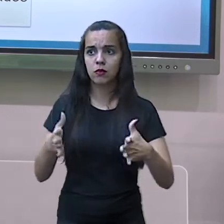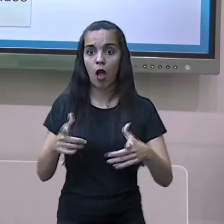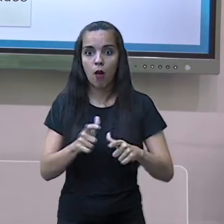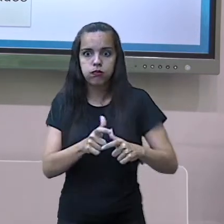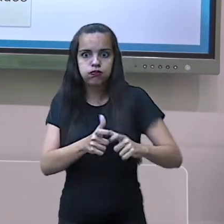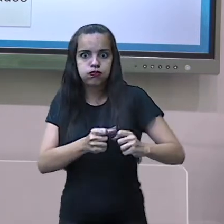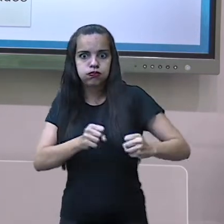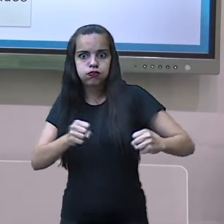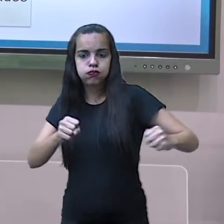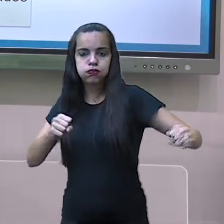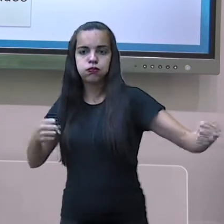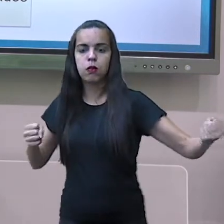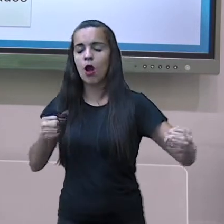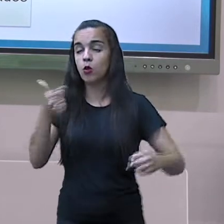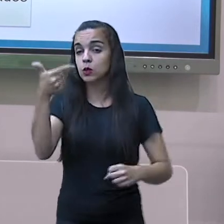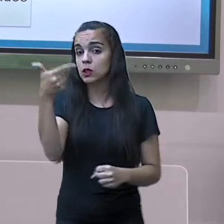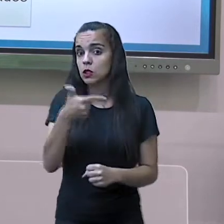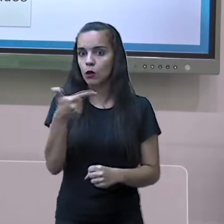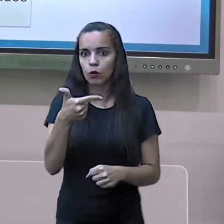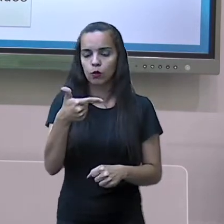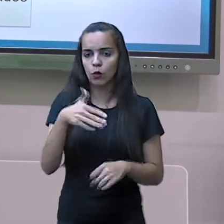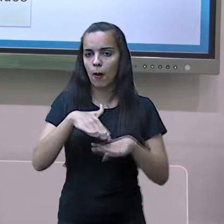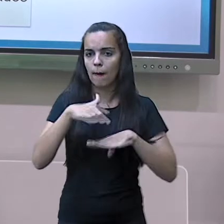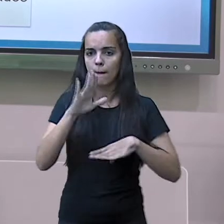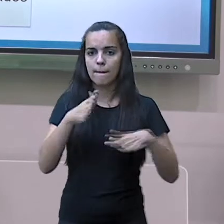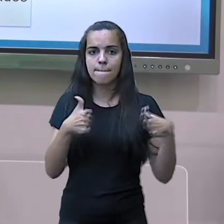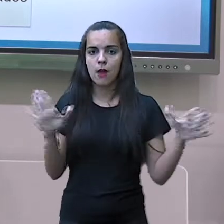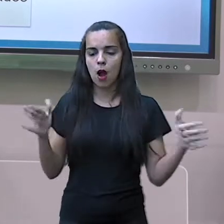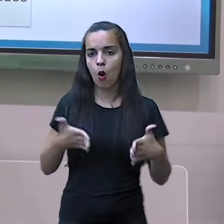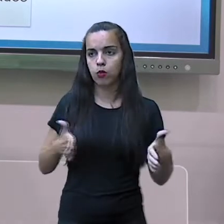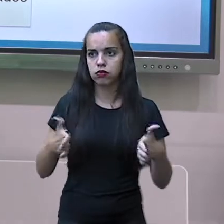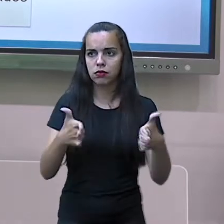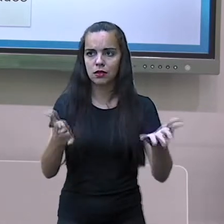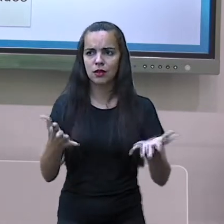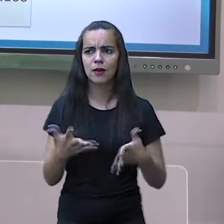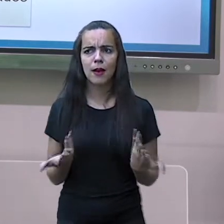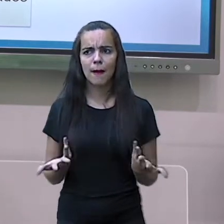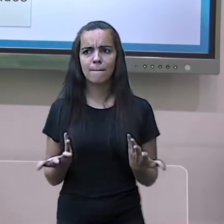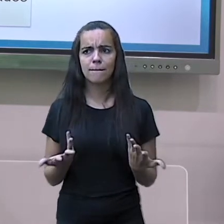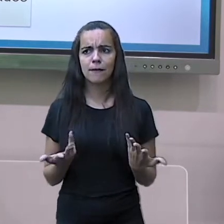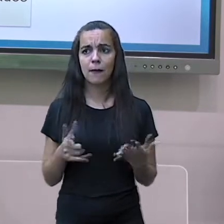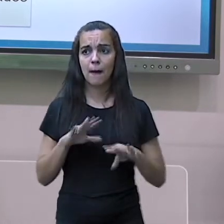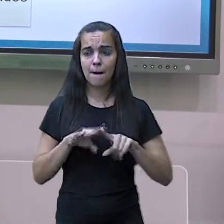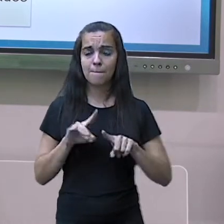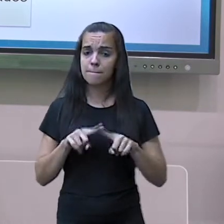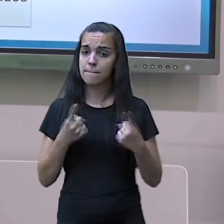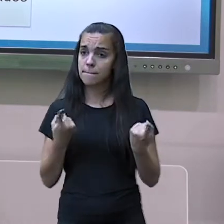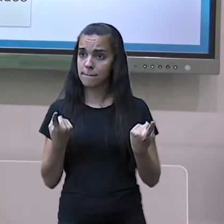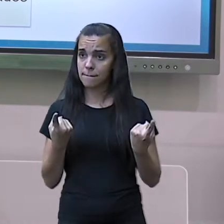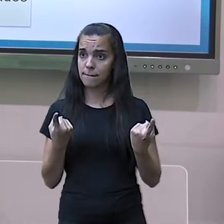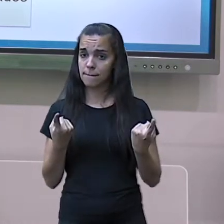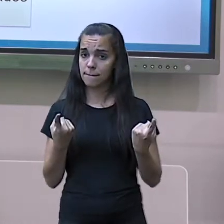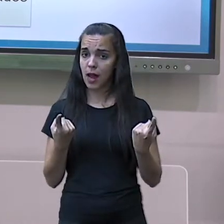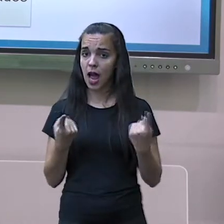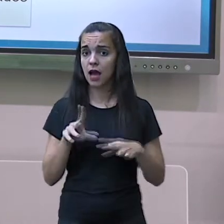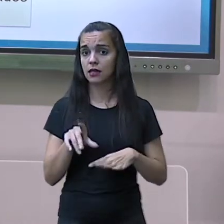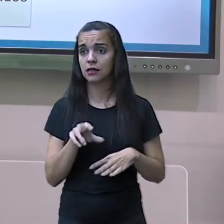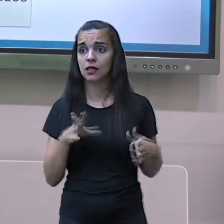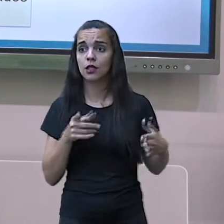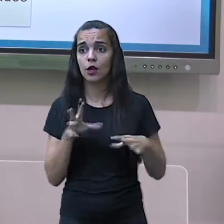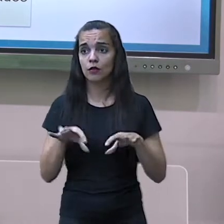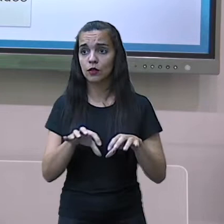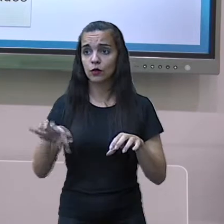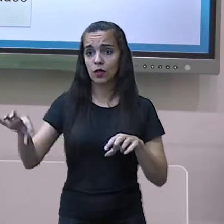rio do mundo. É um potencial de água muito grande. Mas os canais de irrigação no Egito